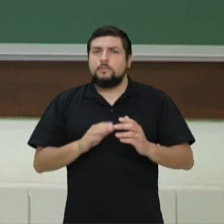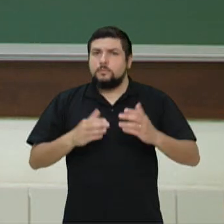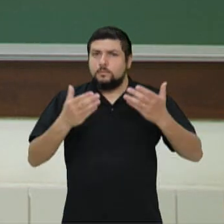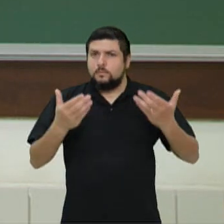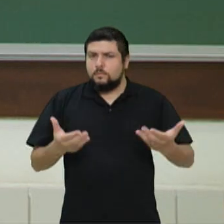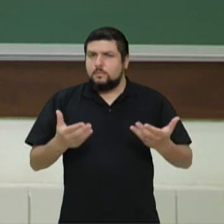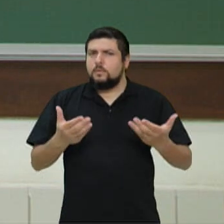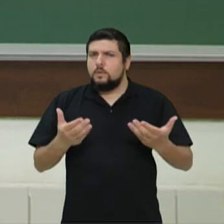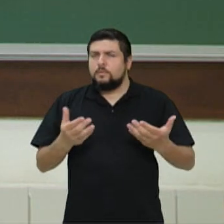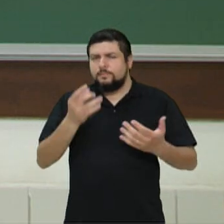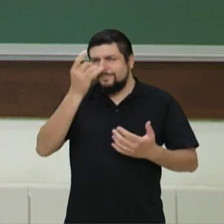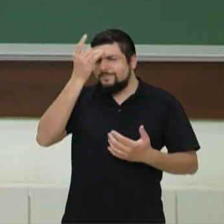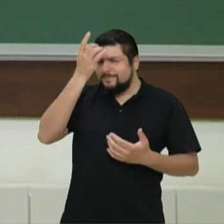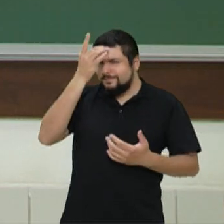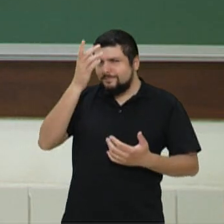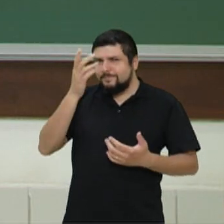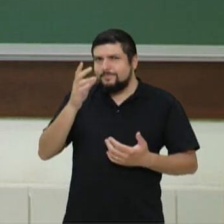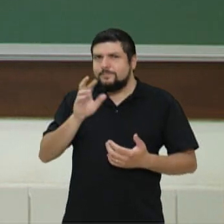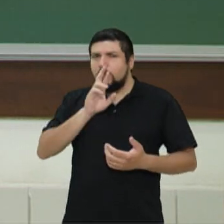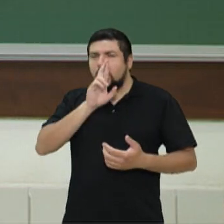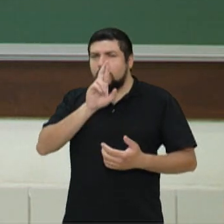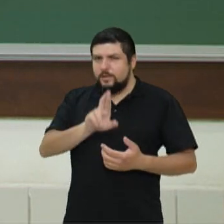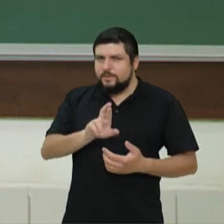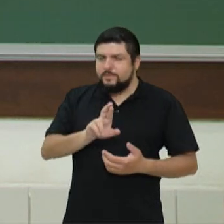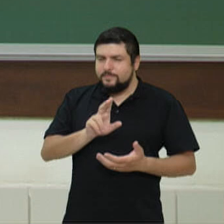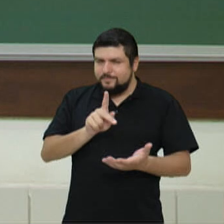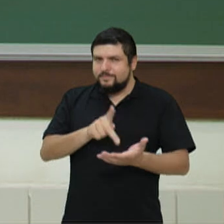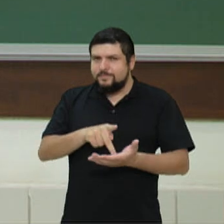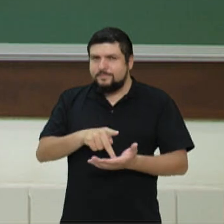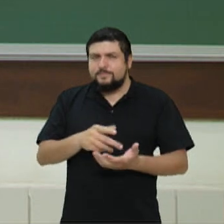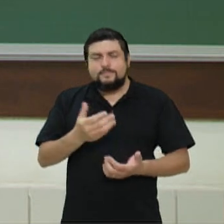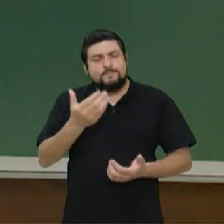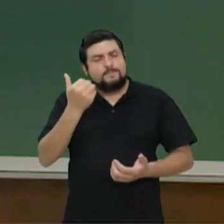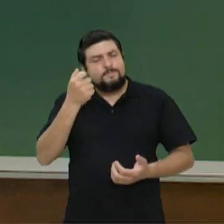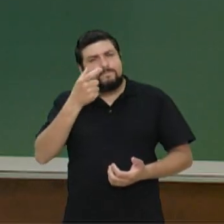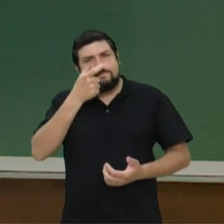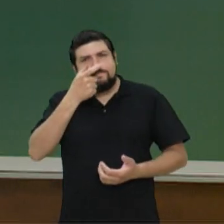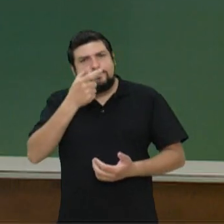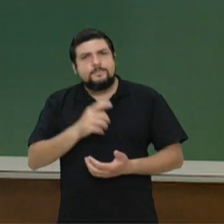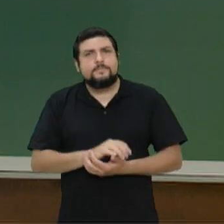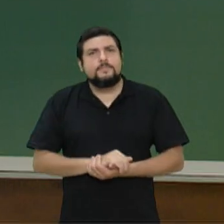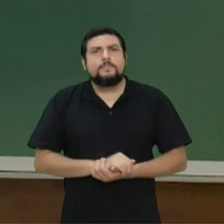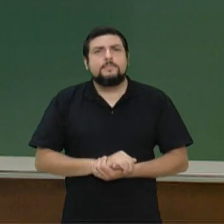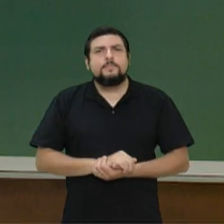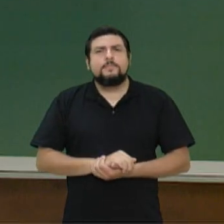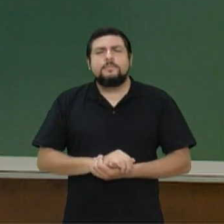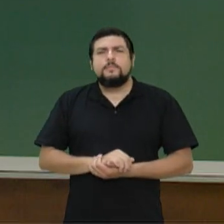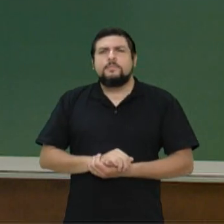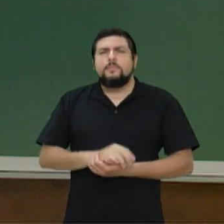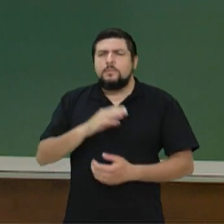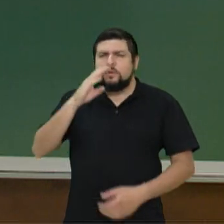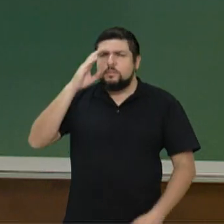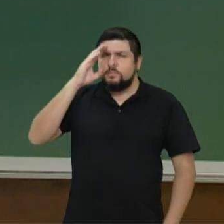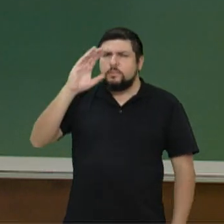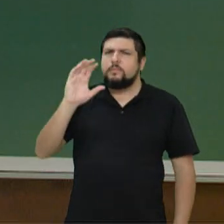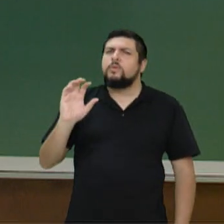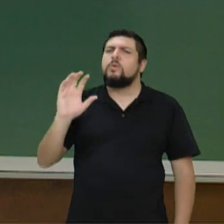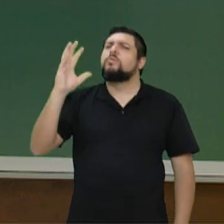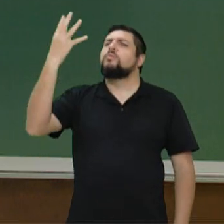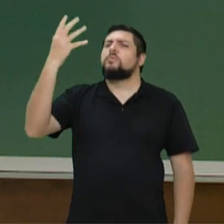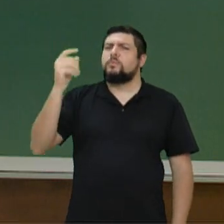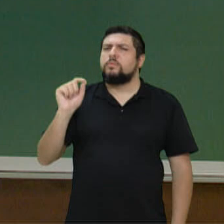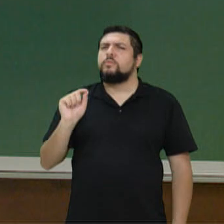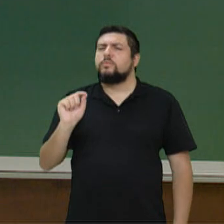Então, foi fácil responder essa atividade, não foi? Vamos ver? Qual é o fato central da